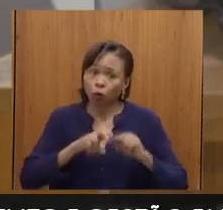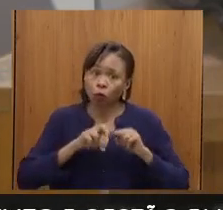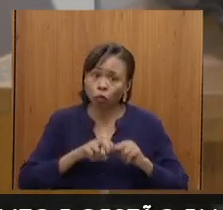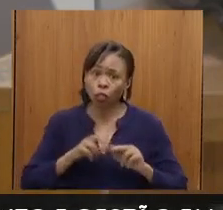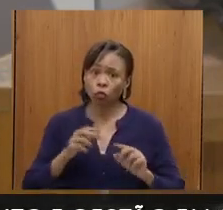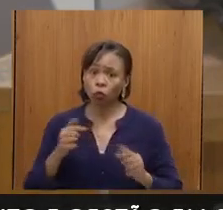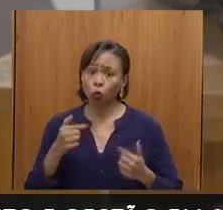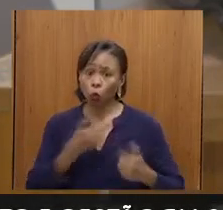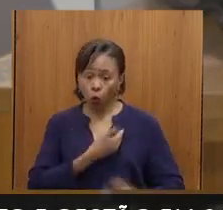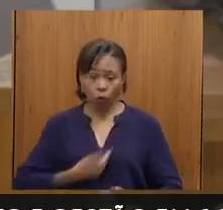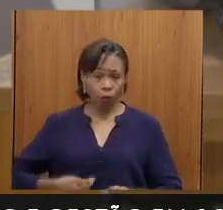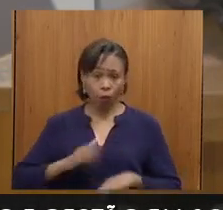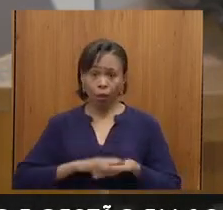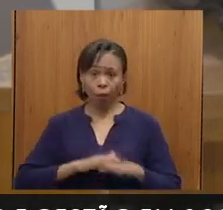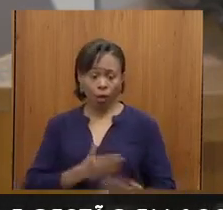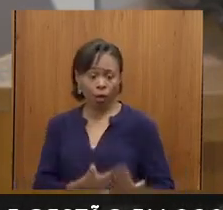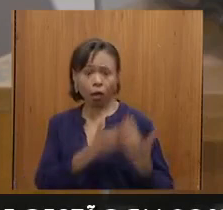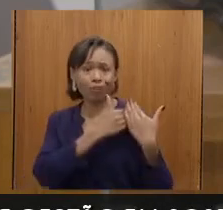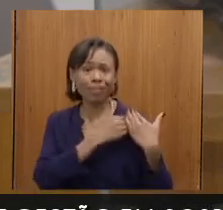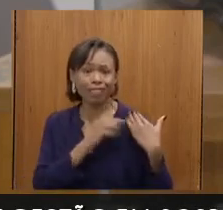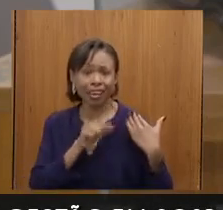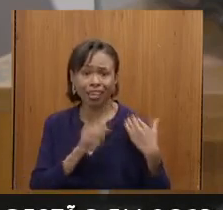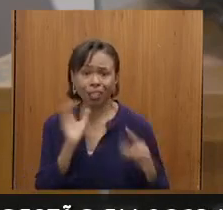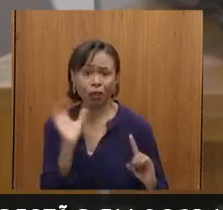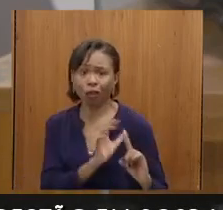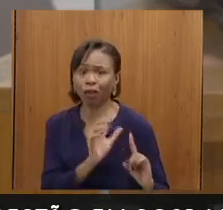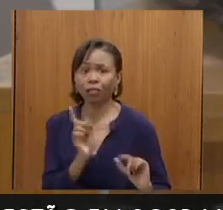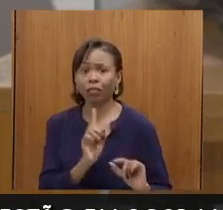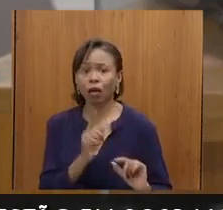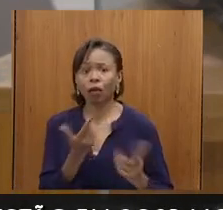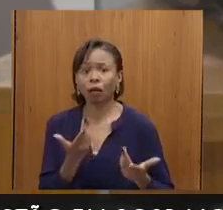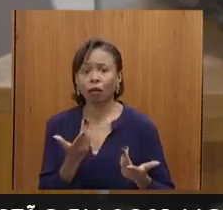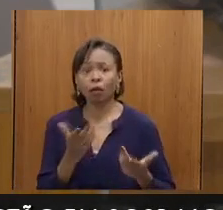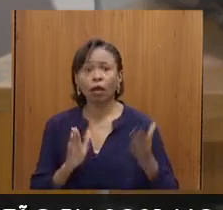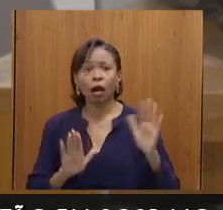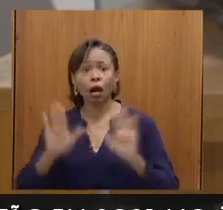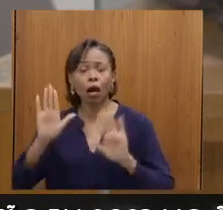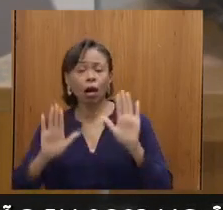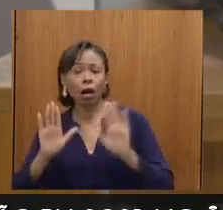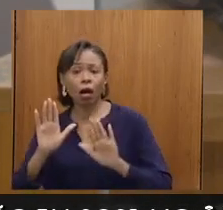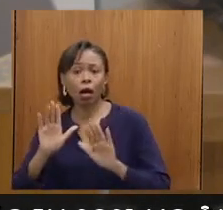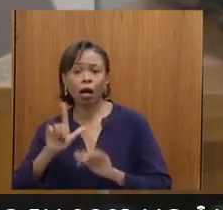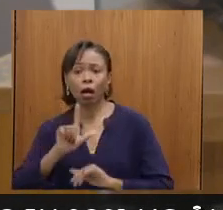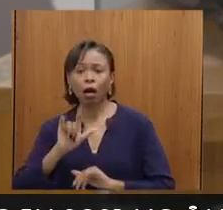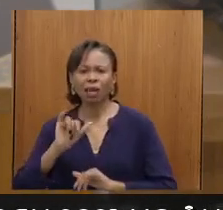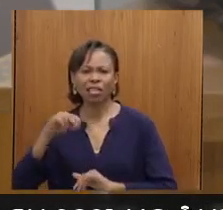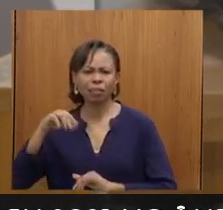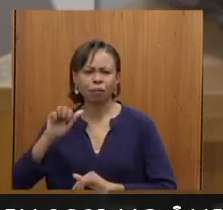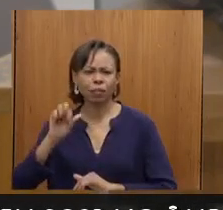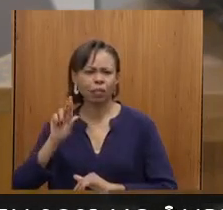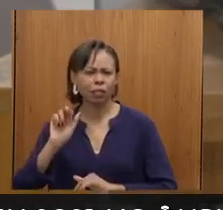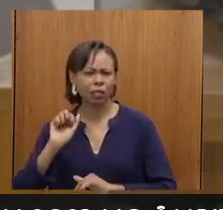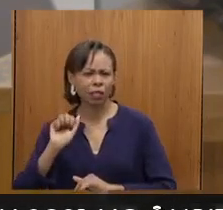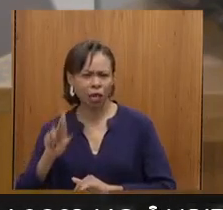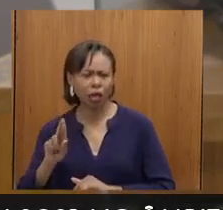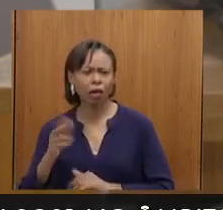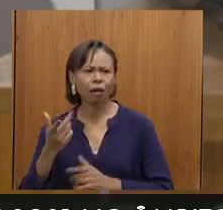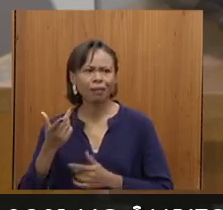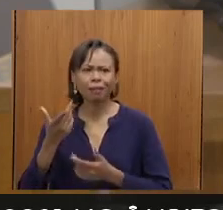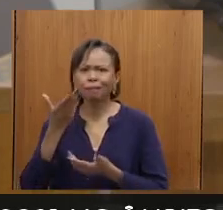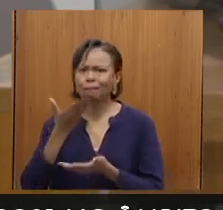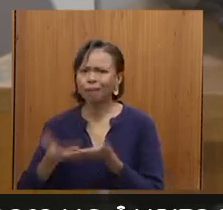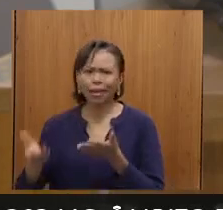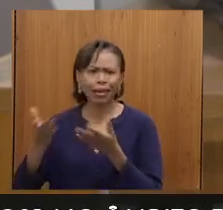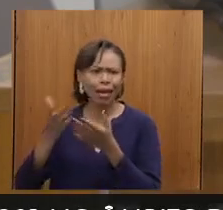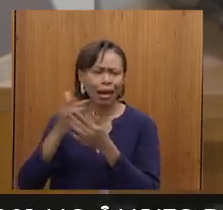espada sobre sua cabeça, de que a qualquer dia as liminares caiam e que o governador passe a ter que pagar uma dívida que, da